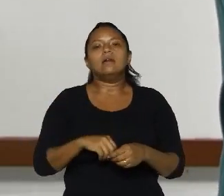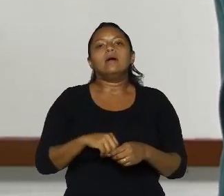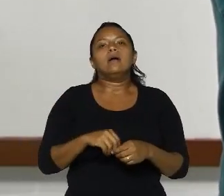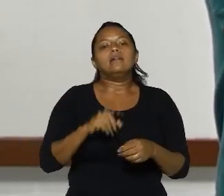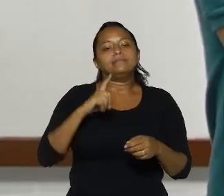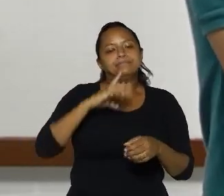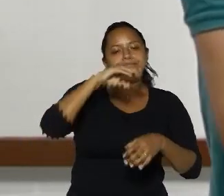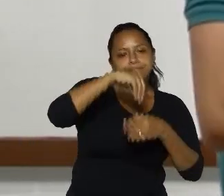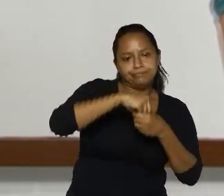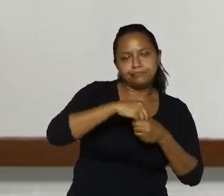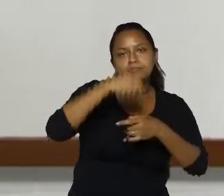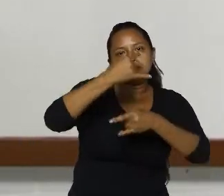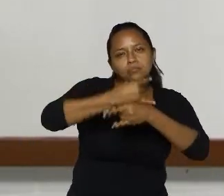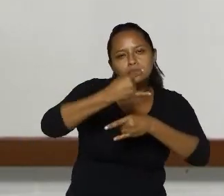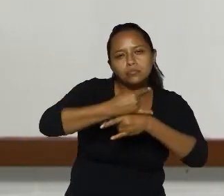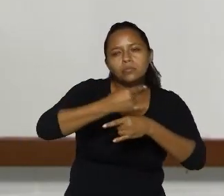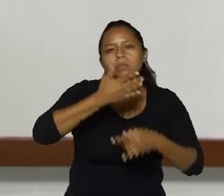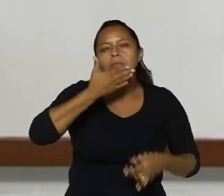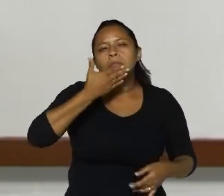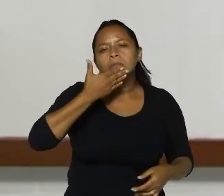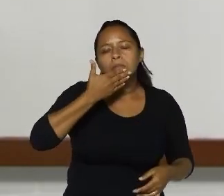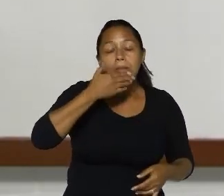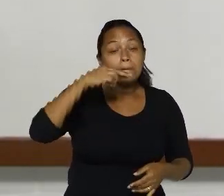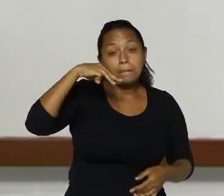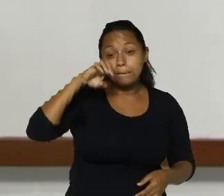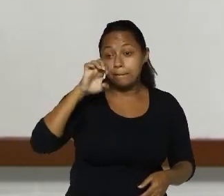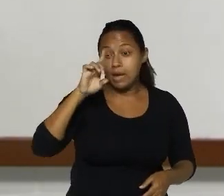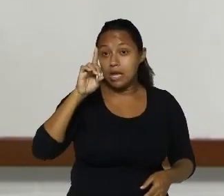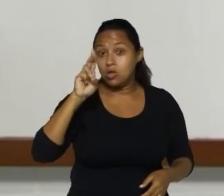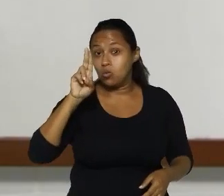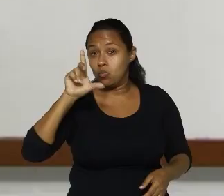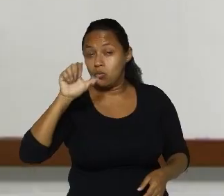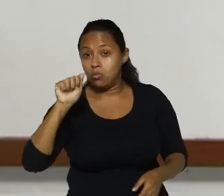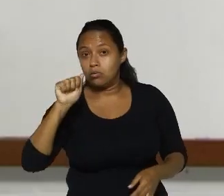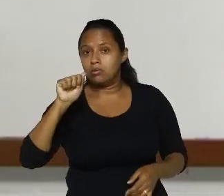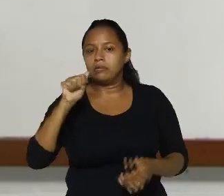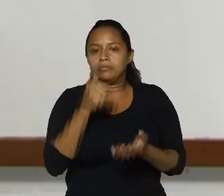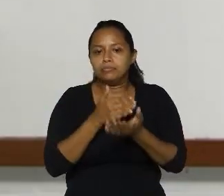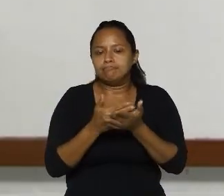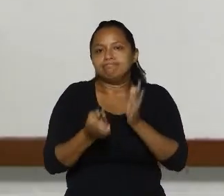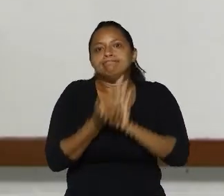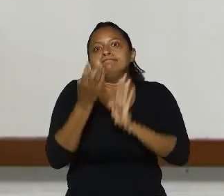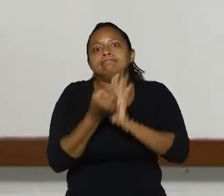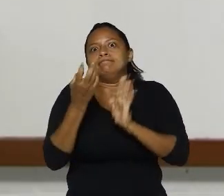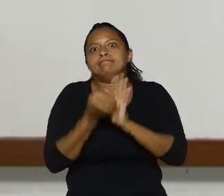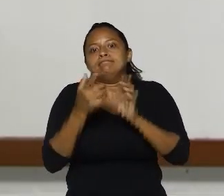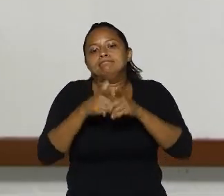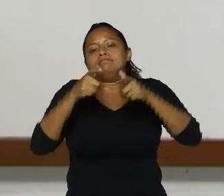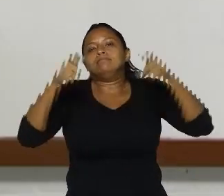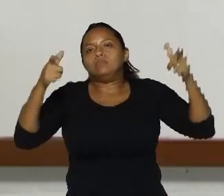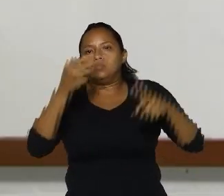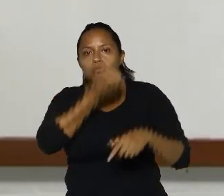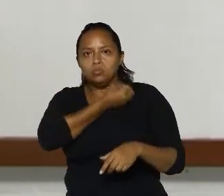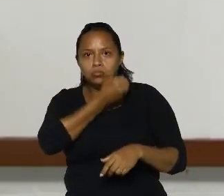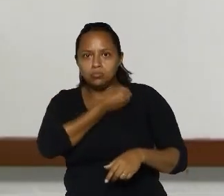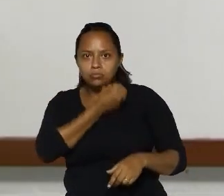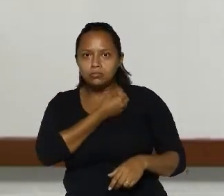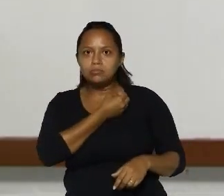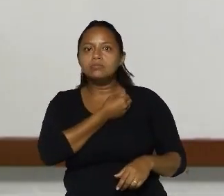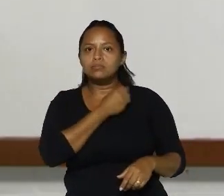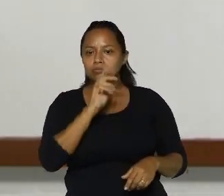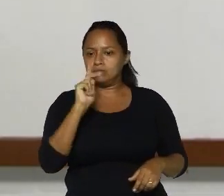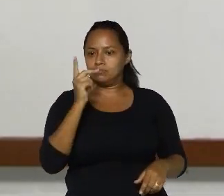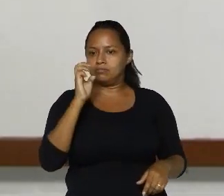da aula, a produzir um maior número de células sanguíneas, como por exemplo as hemácias.